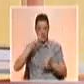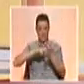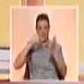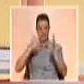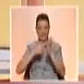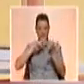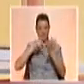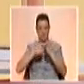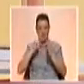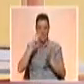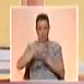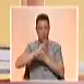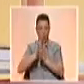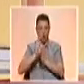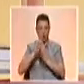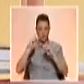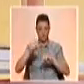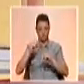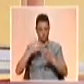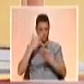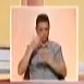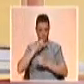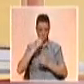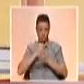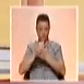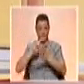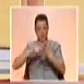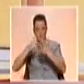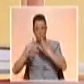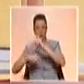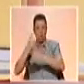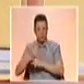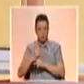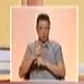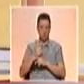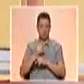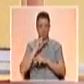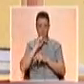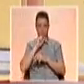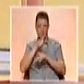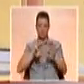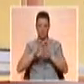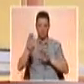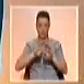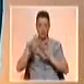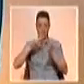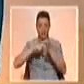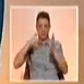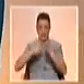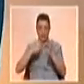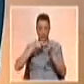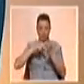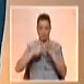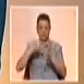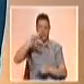tecnologia ecológica que nos pode ajudar? Ou há outras postas em prática? Tecnologias